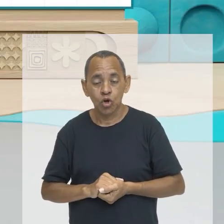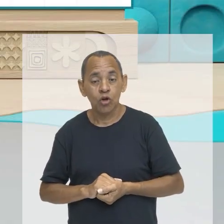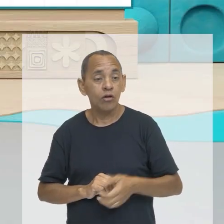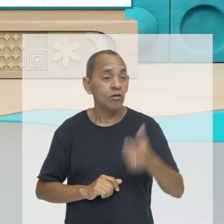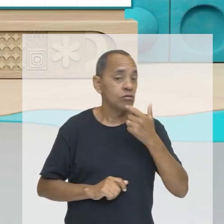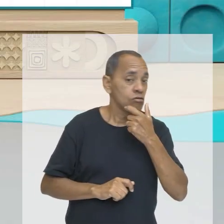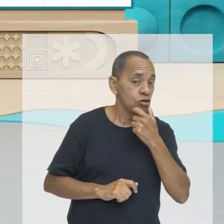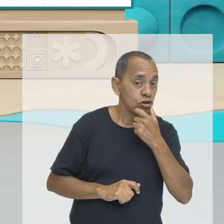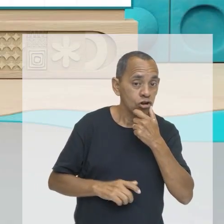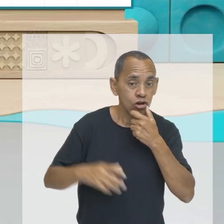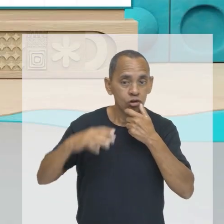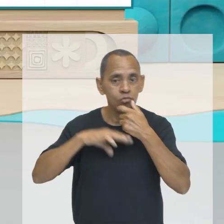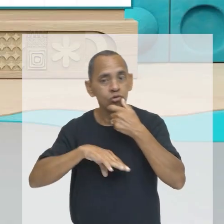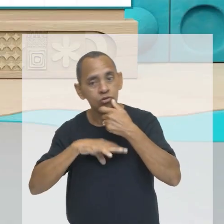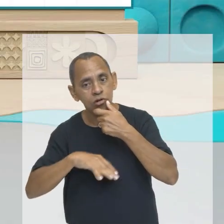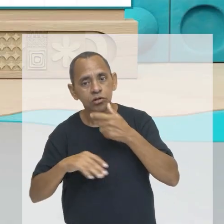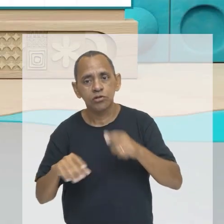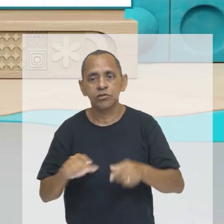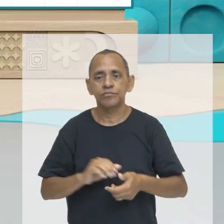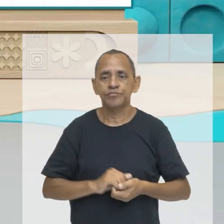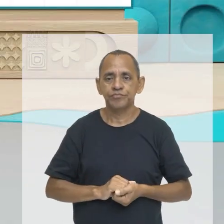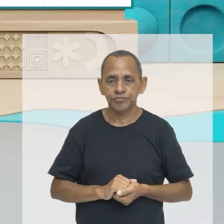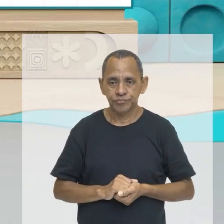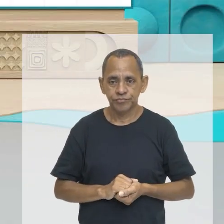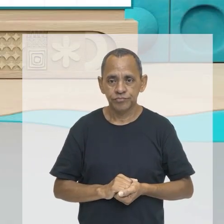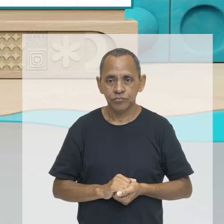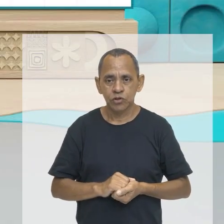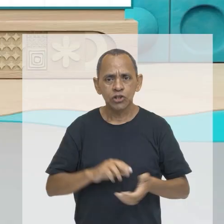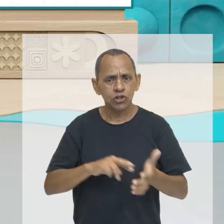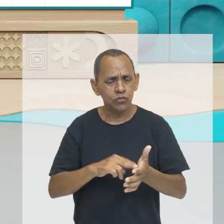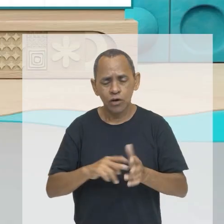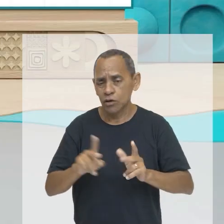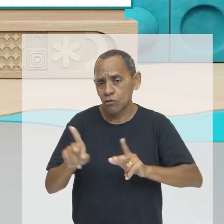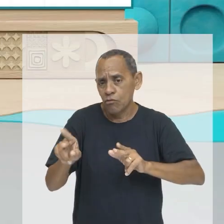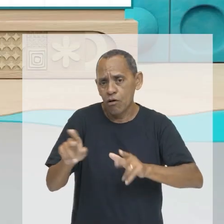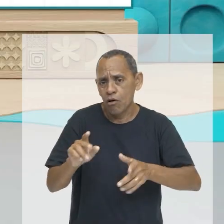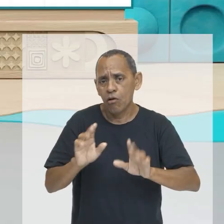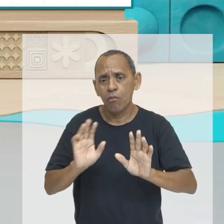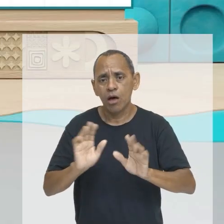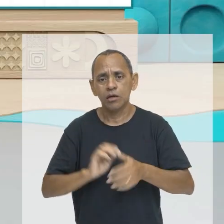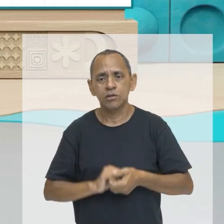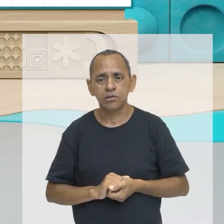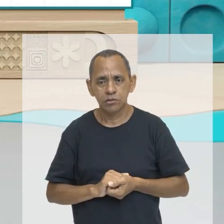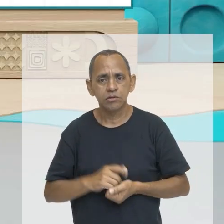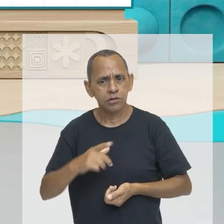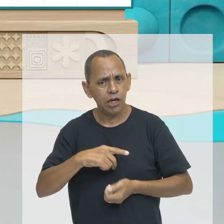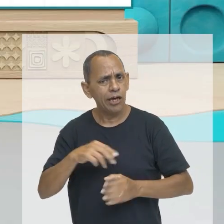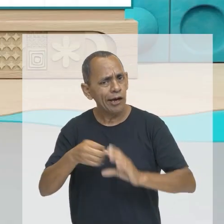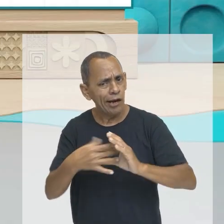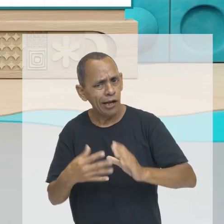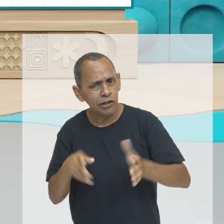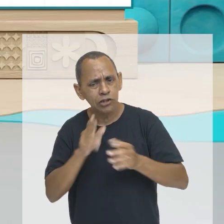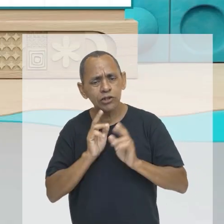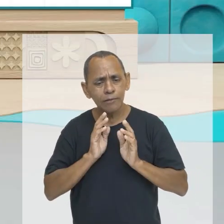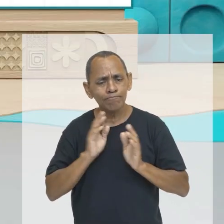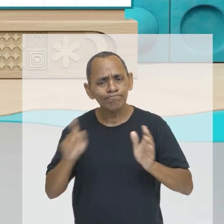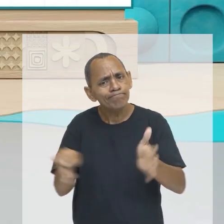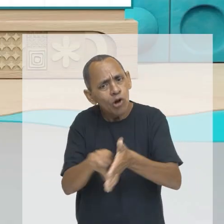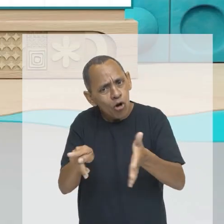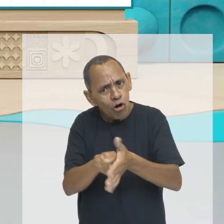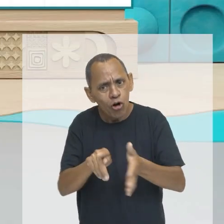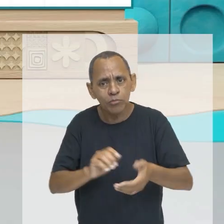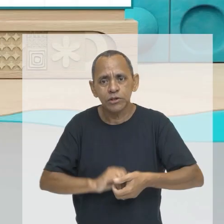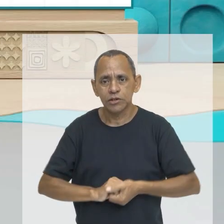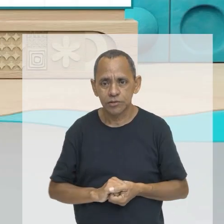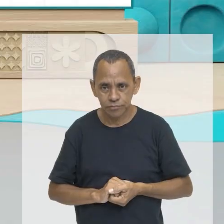então a mesma significado, né, em ambos, e os verbos modais têm características bem específicas, tá? Eles